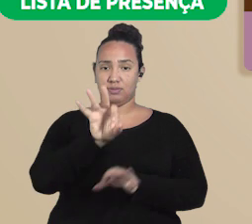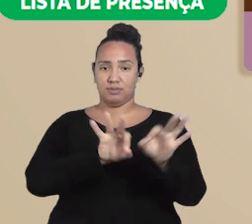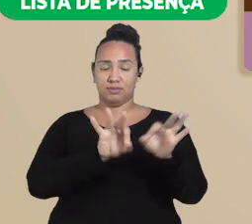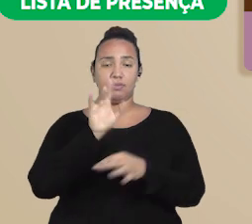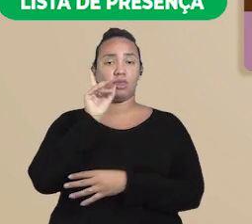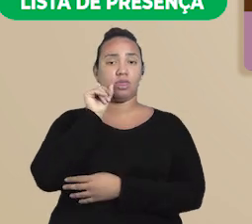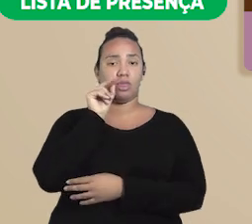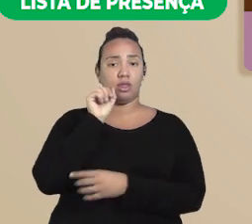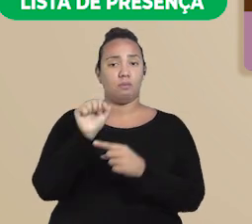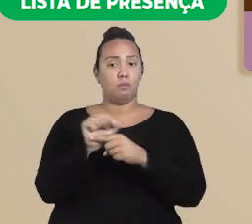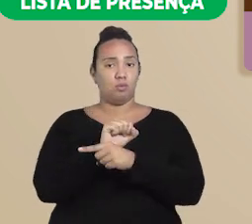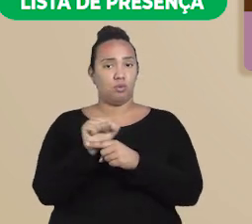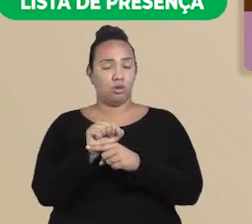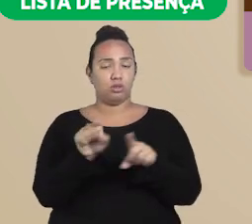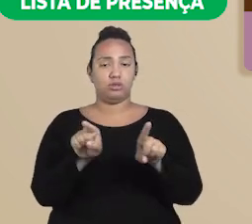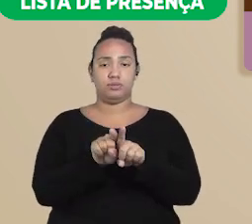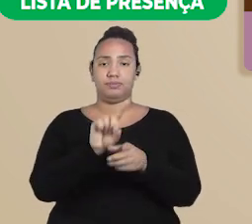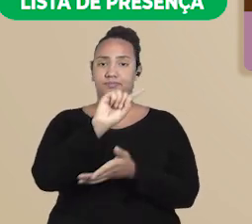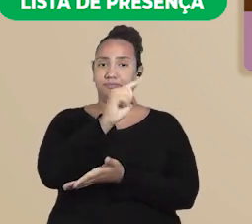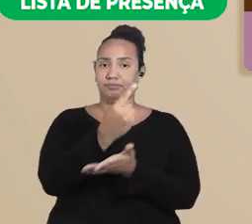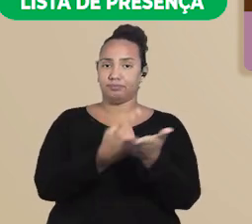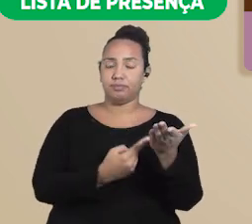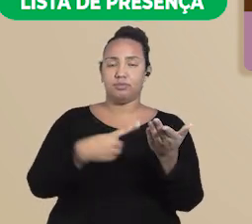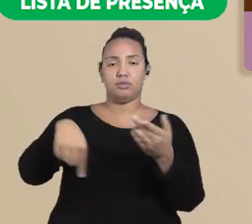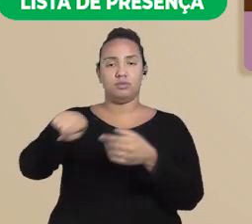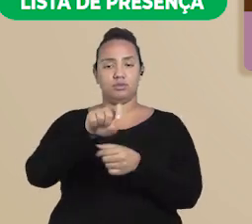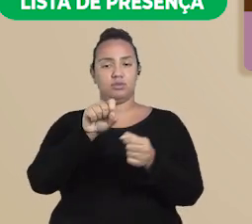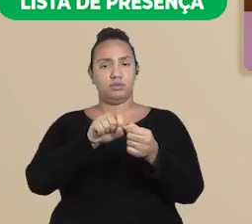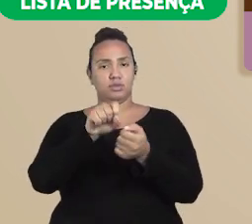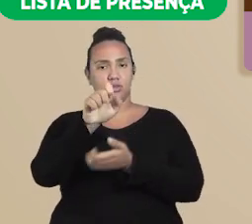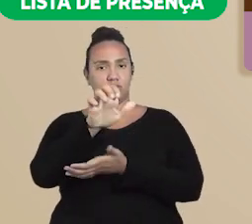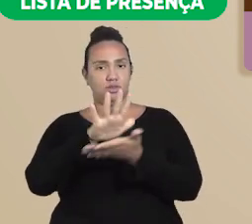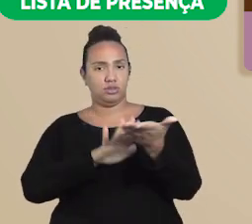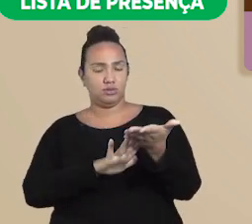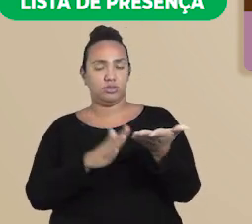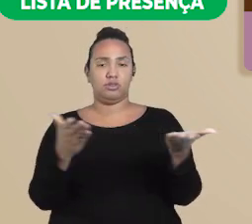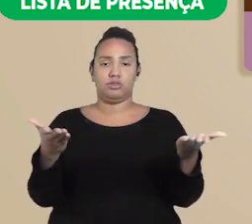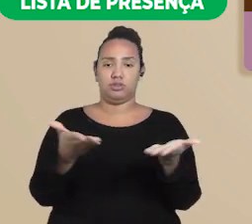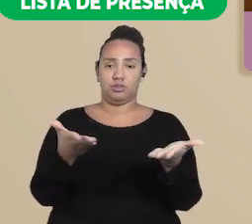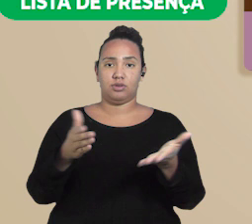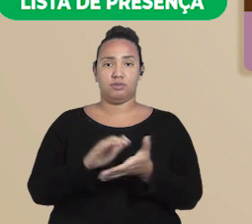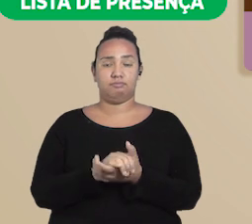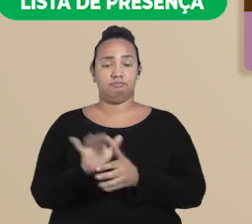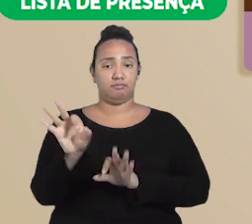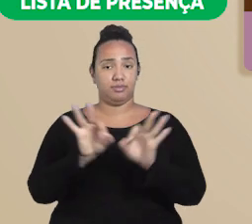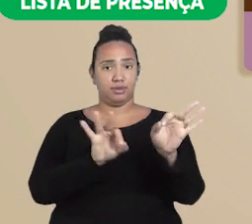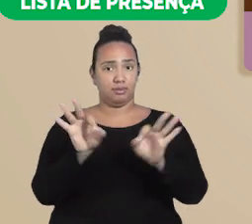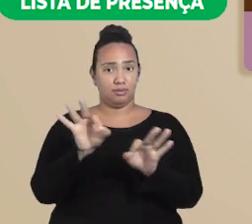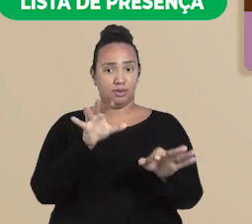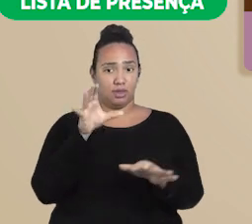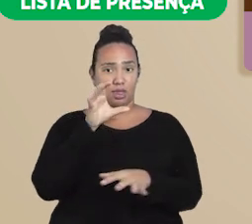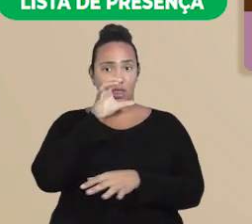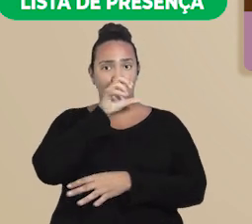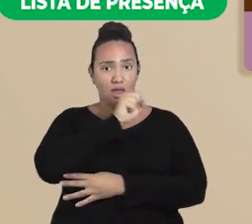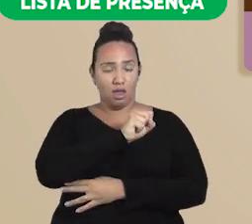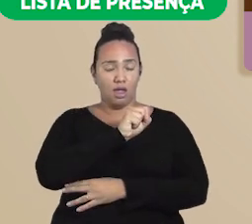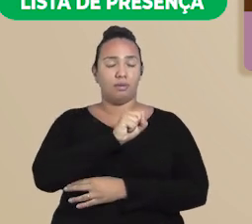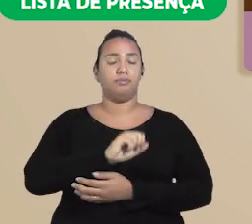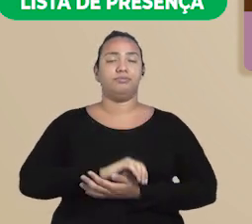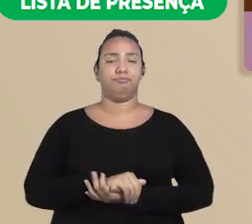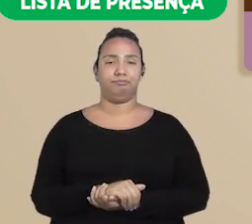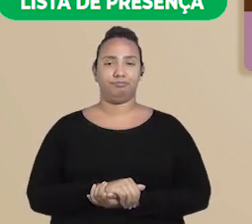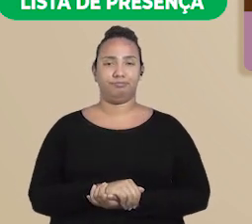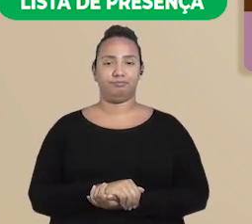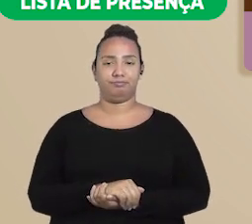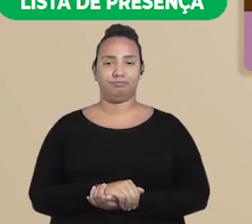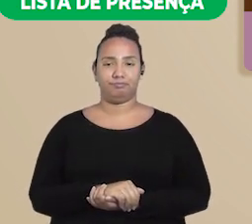um lápis, uma borracha e um caderno para poder realizar as atividades dessa aula. Corre que dá tempo de pegar os materiais